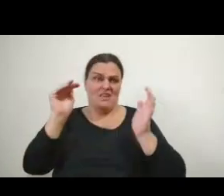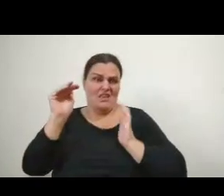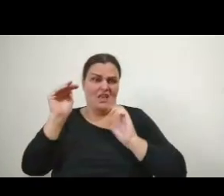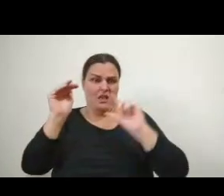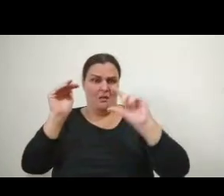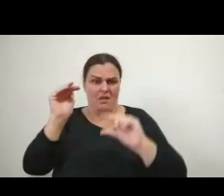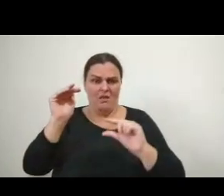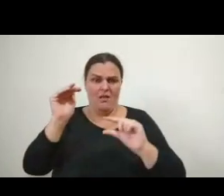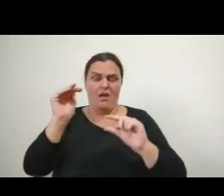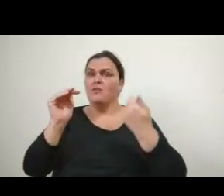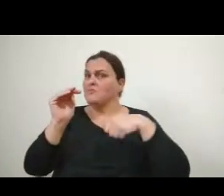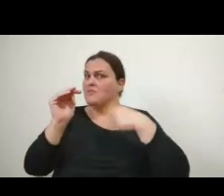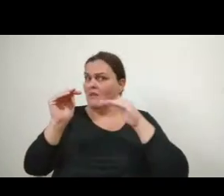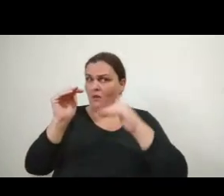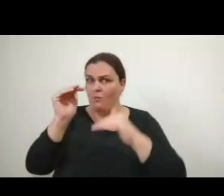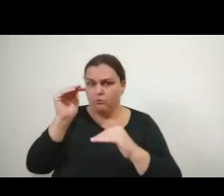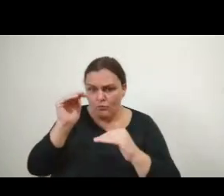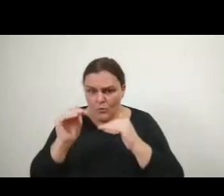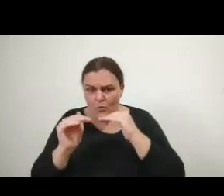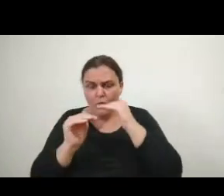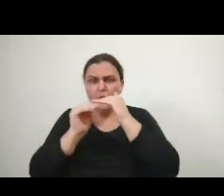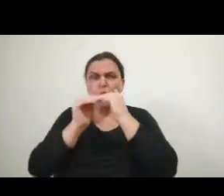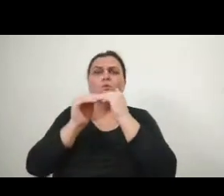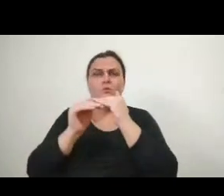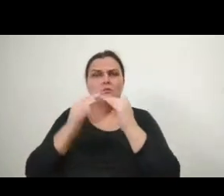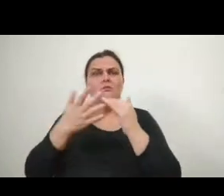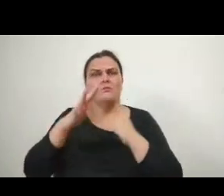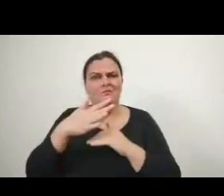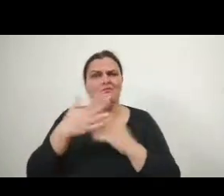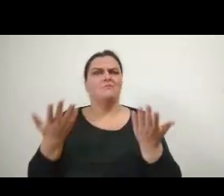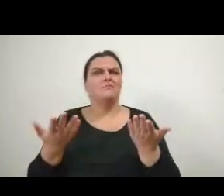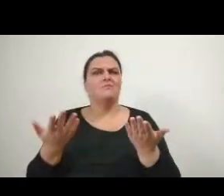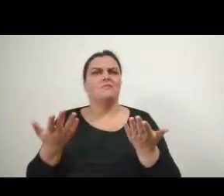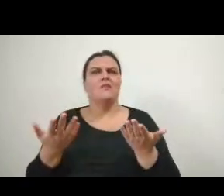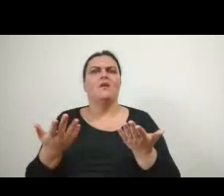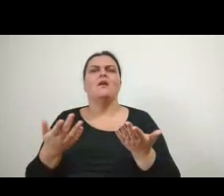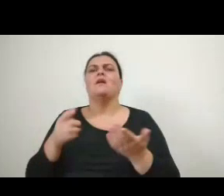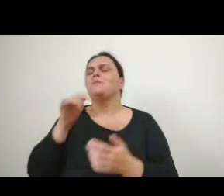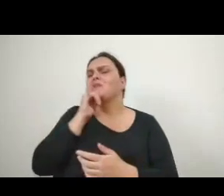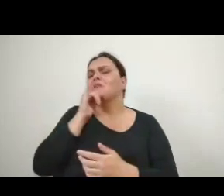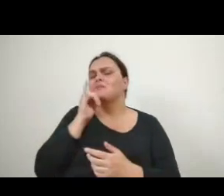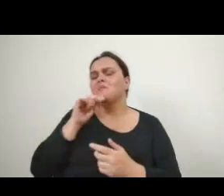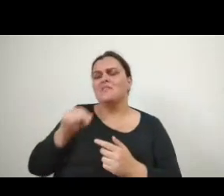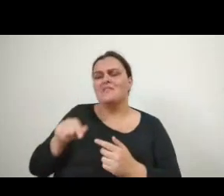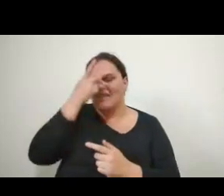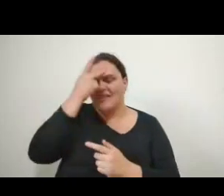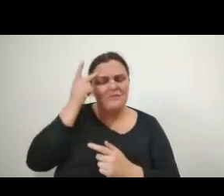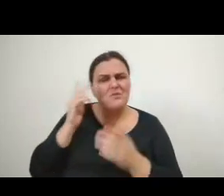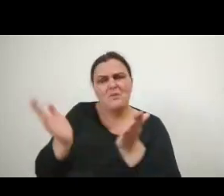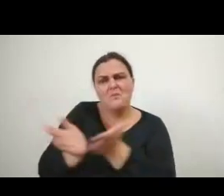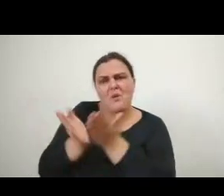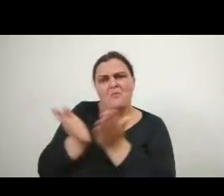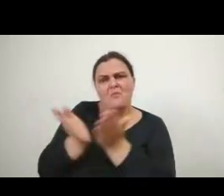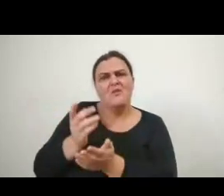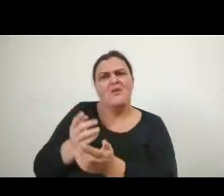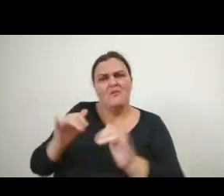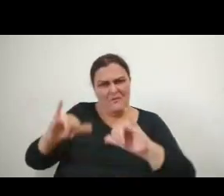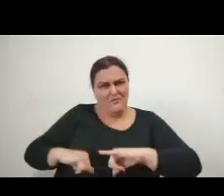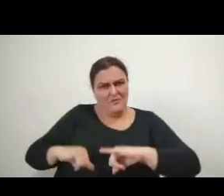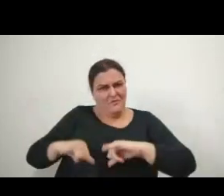em vulnerabilidade, né, vão ser as que mais vão sofrer com a mudança climática, a gente pode trabalhar, né, a redução